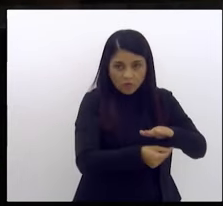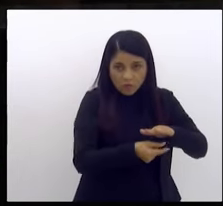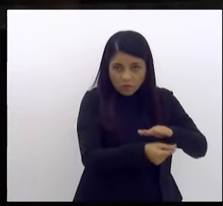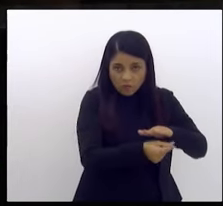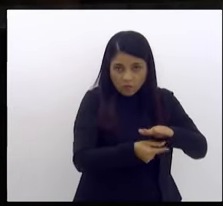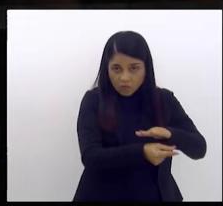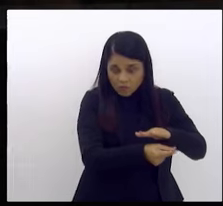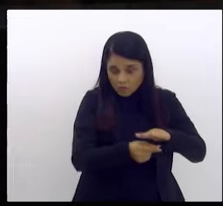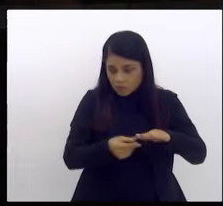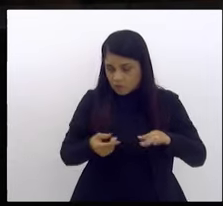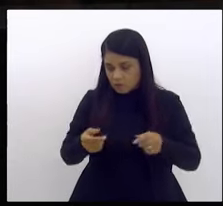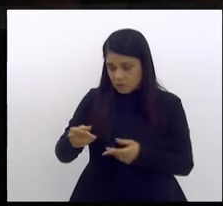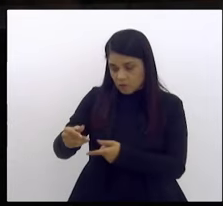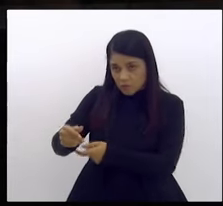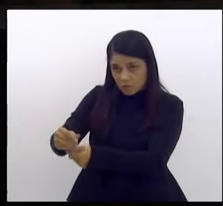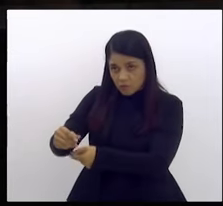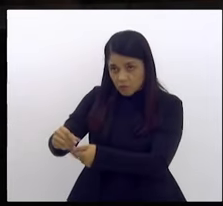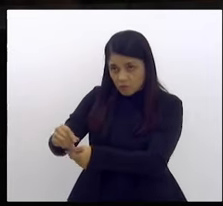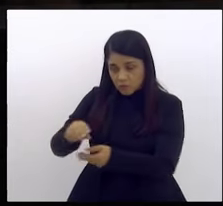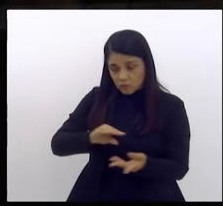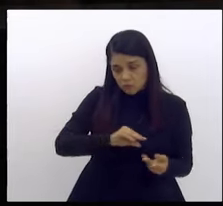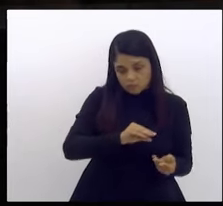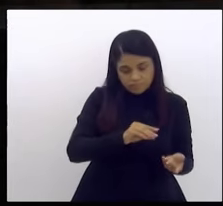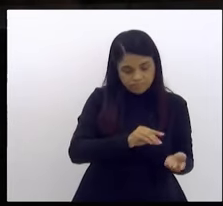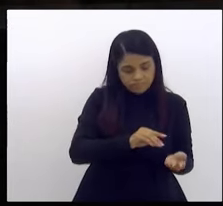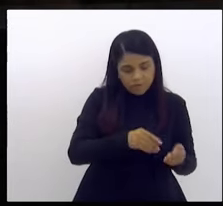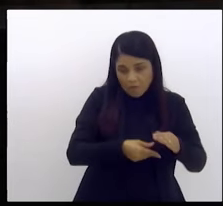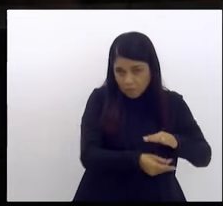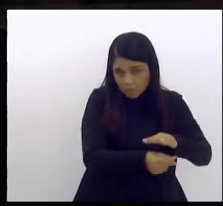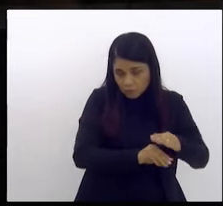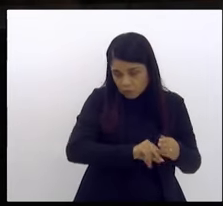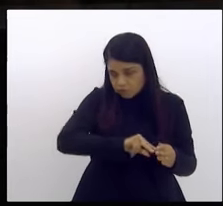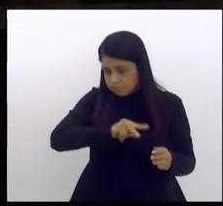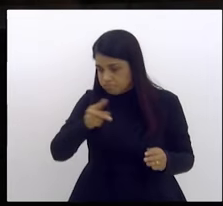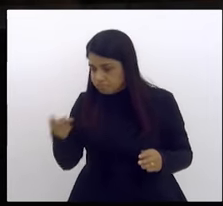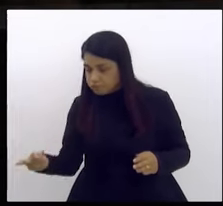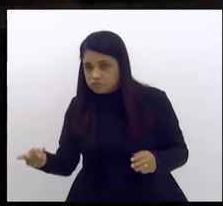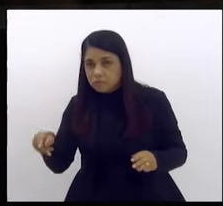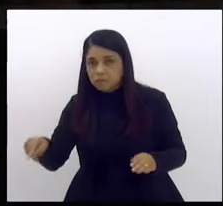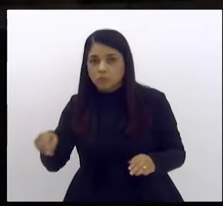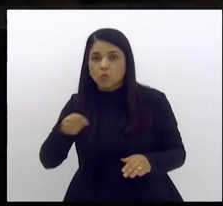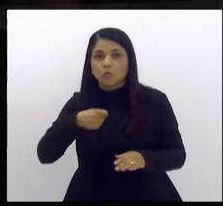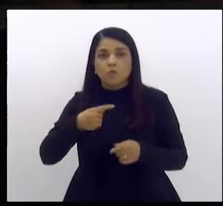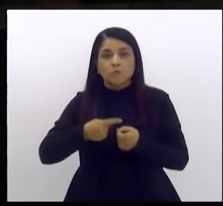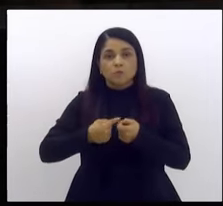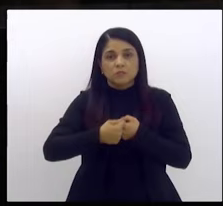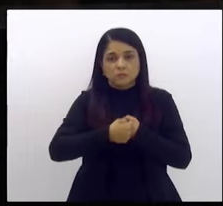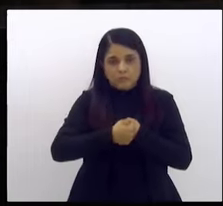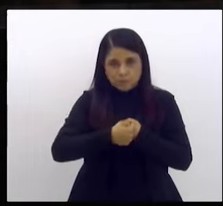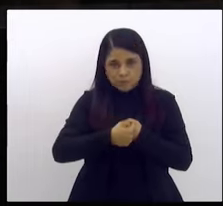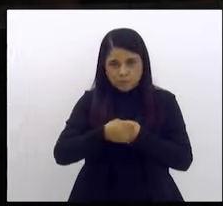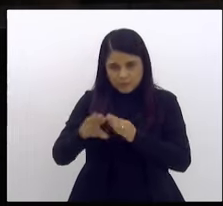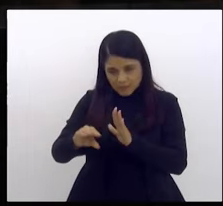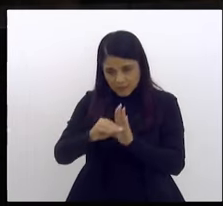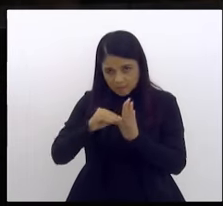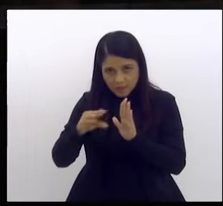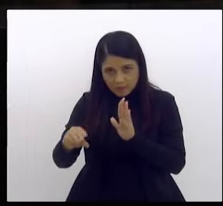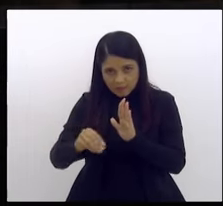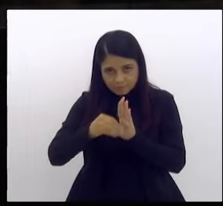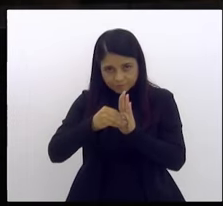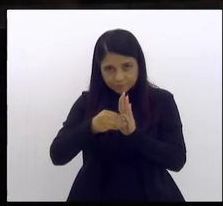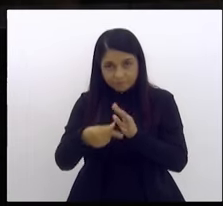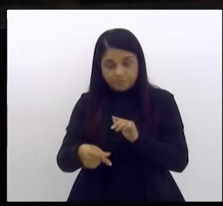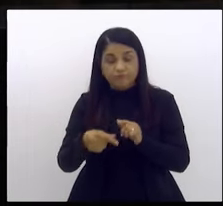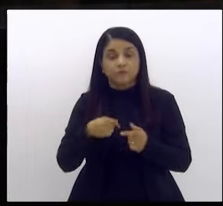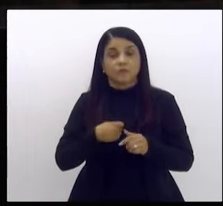Fundo Estadual da Saúde para o Fundo Estadual do município que foi feita a emenda. Mas, tirando essa de fundo